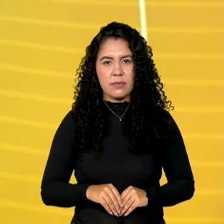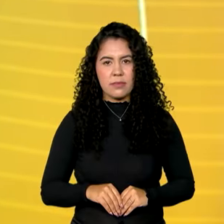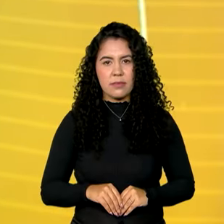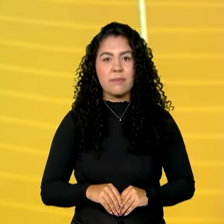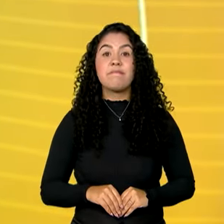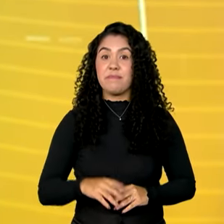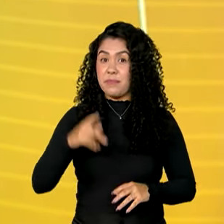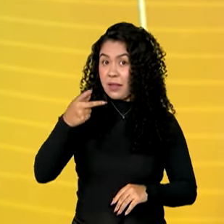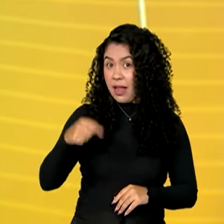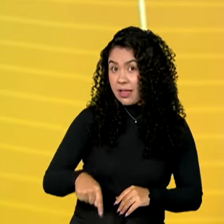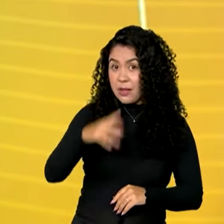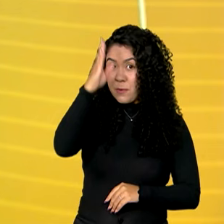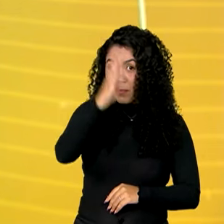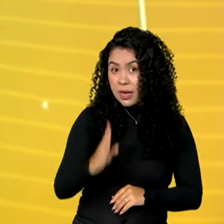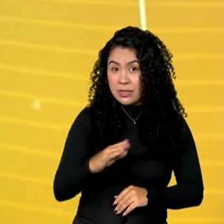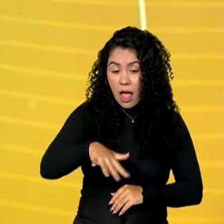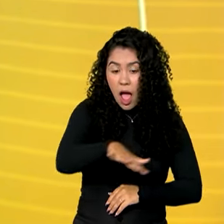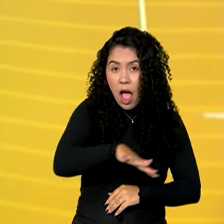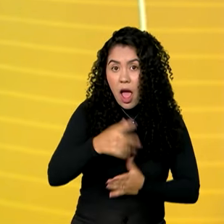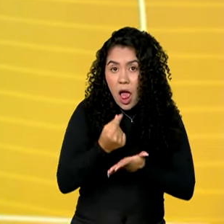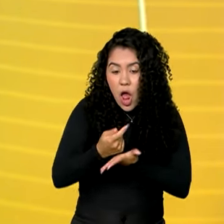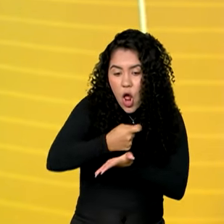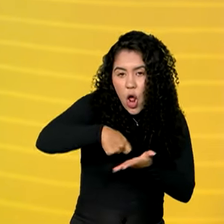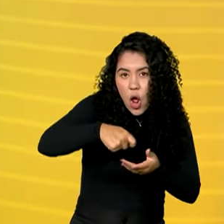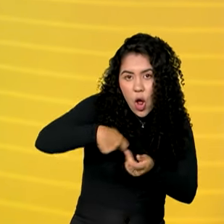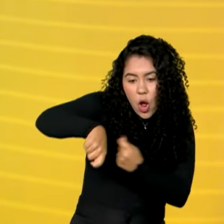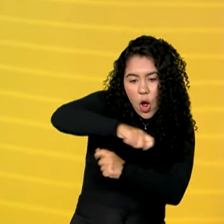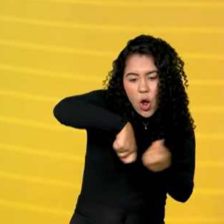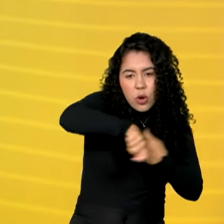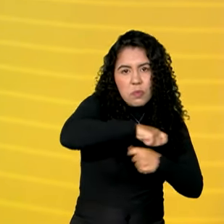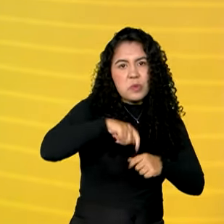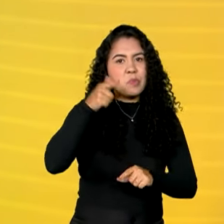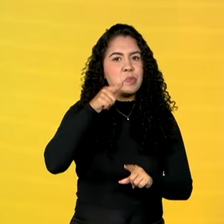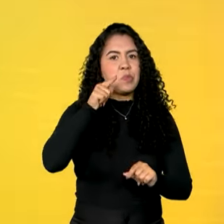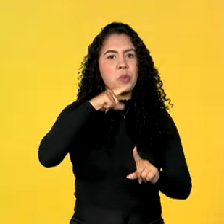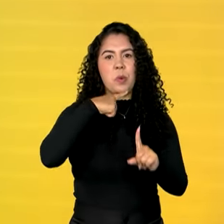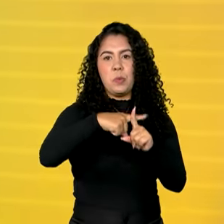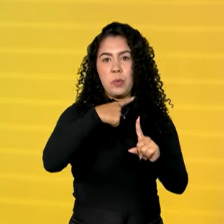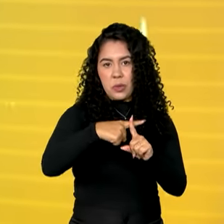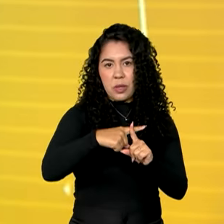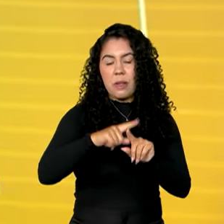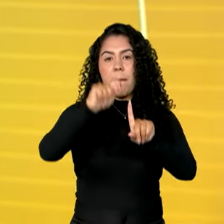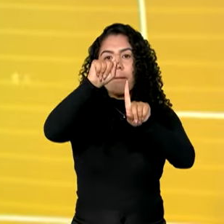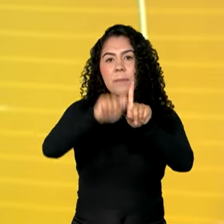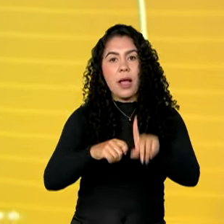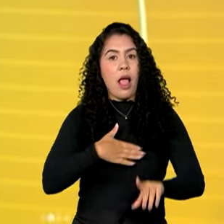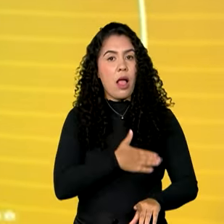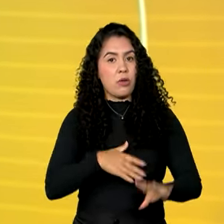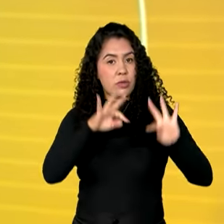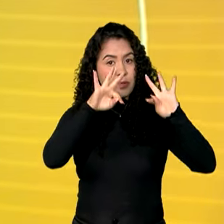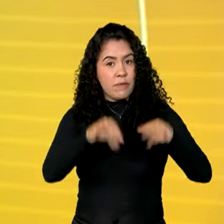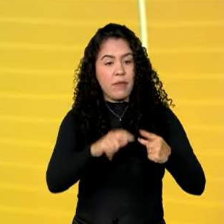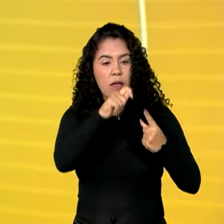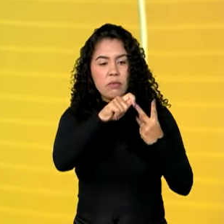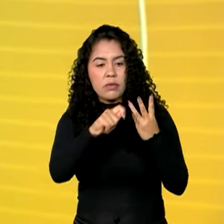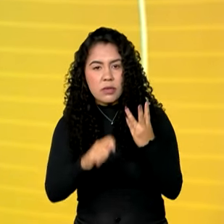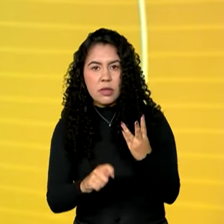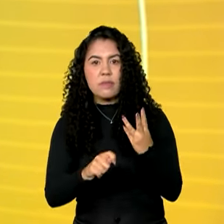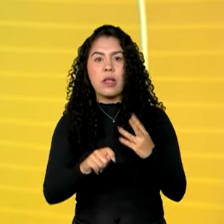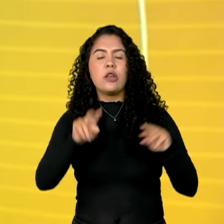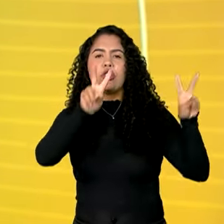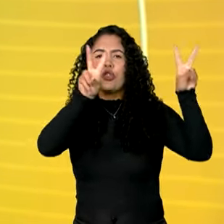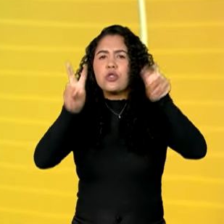E aqui no Brasil, a economia segue aquecida. No trimestre encerrado em agosto, o desemprego registrou a menor